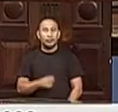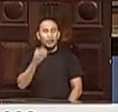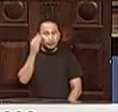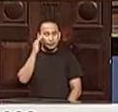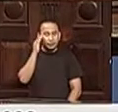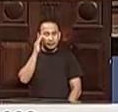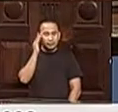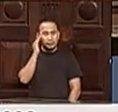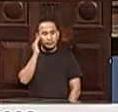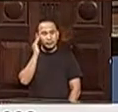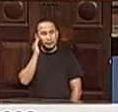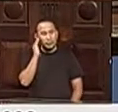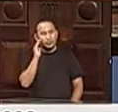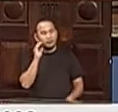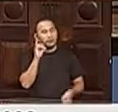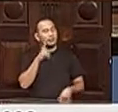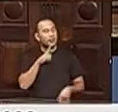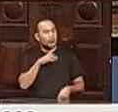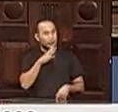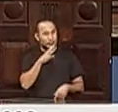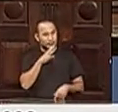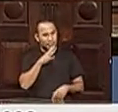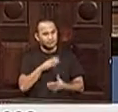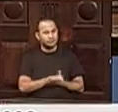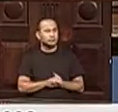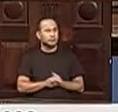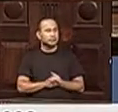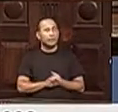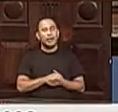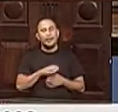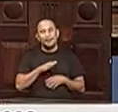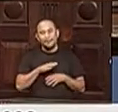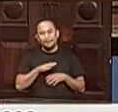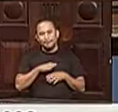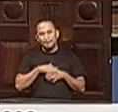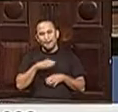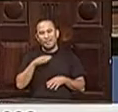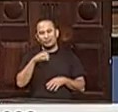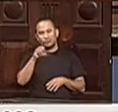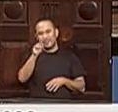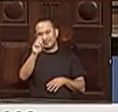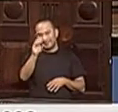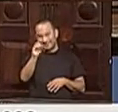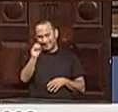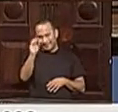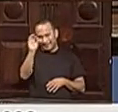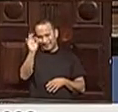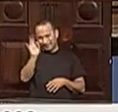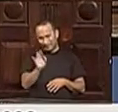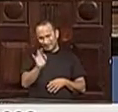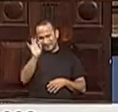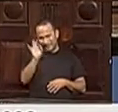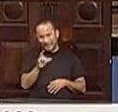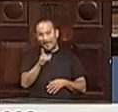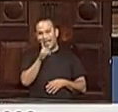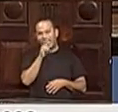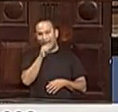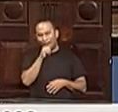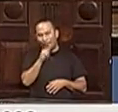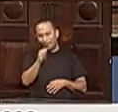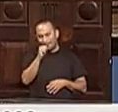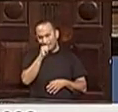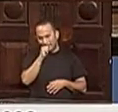entendam, tenham conhecimento de que mais de 80% da água que se bebe